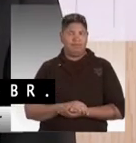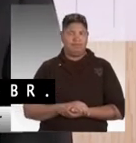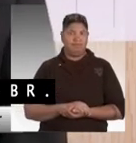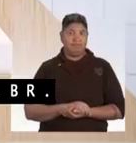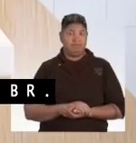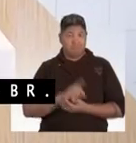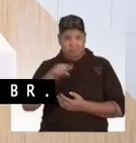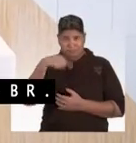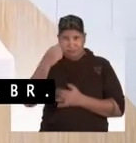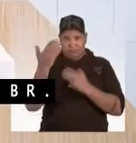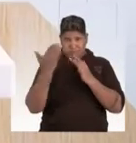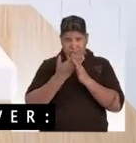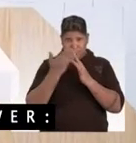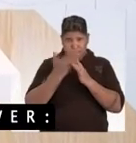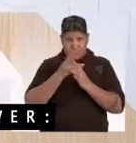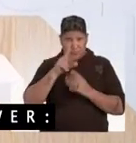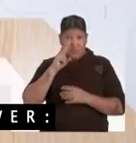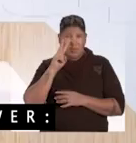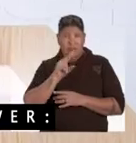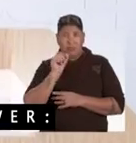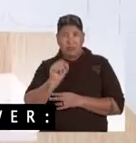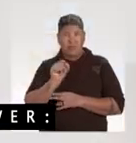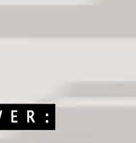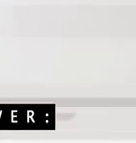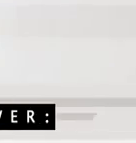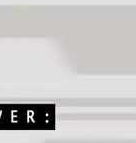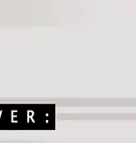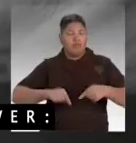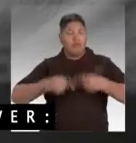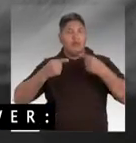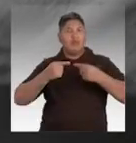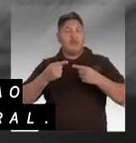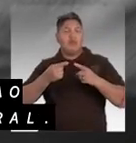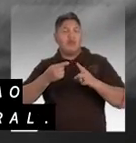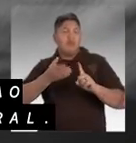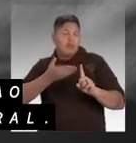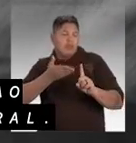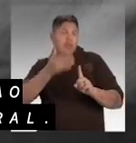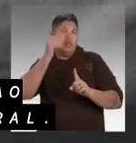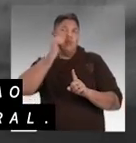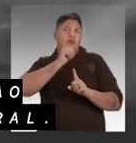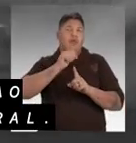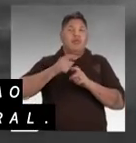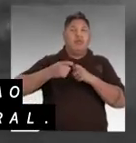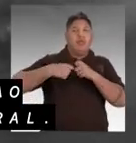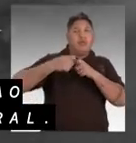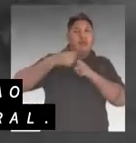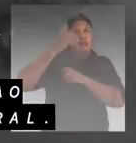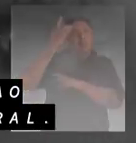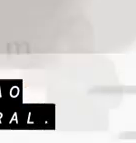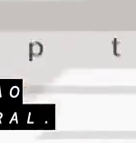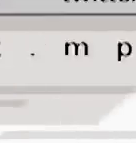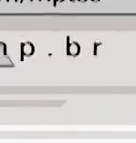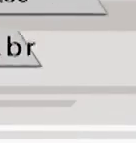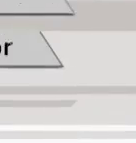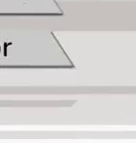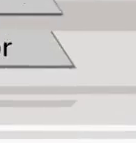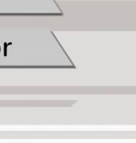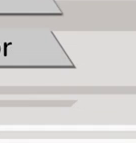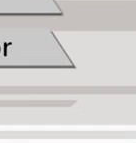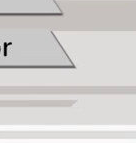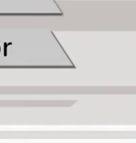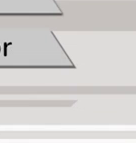mptemquadrinhos.com.br. E logo depois do intervalo você vai ver o enfrentamento ao assédio sexual e moral.